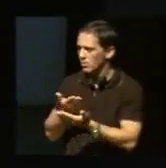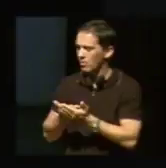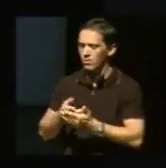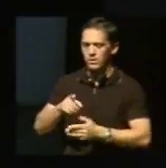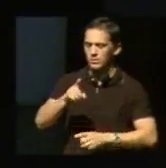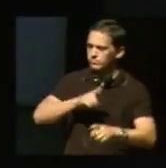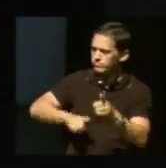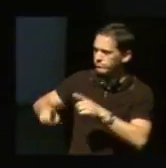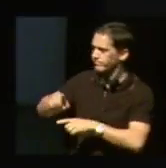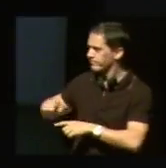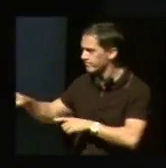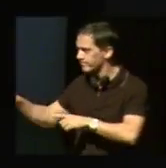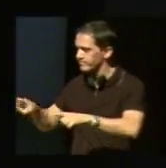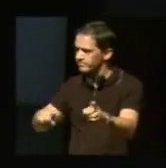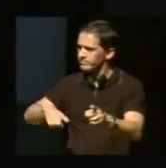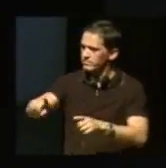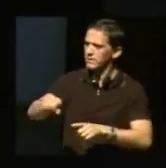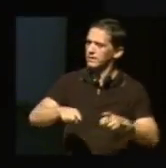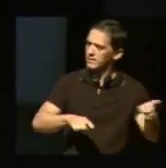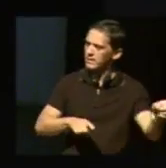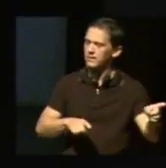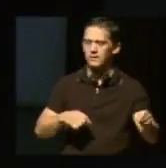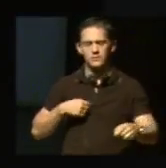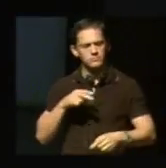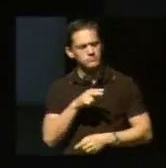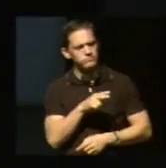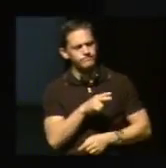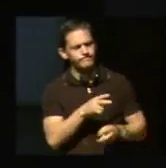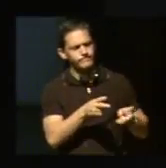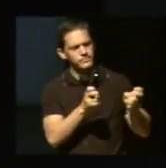os alunos, vestem a isso. E aquilo me deu assim